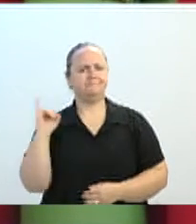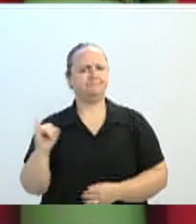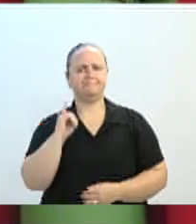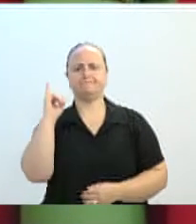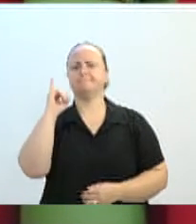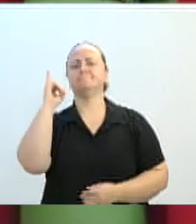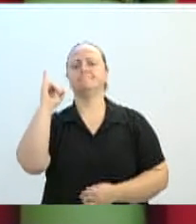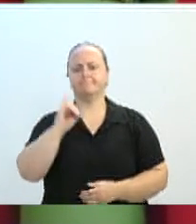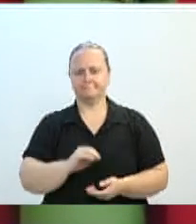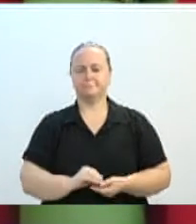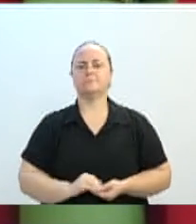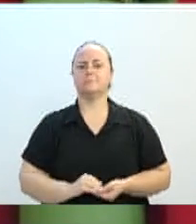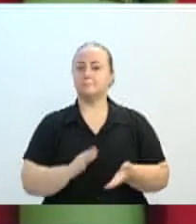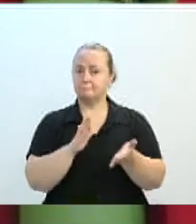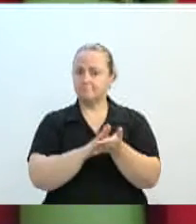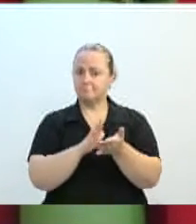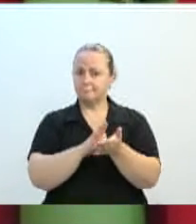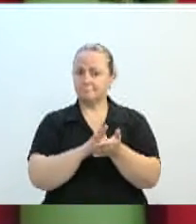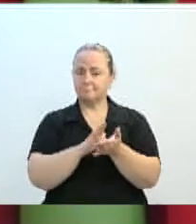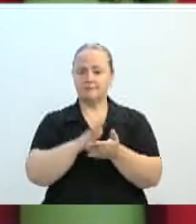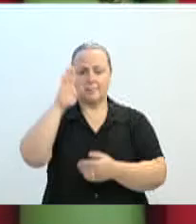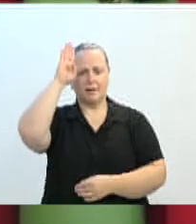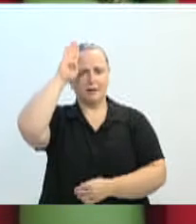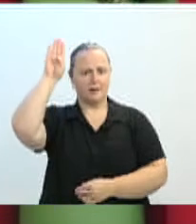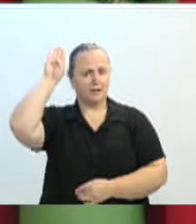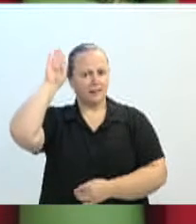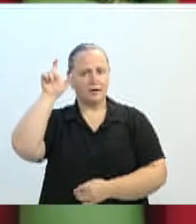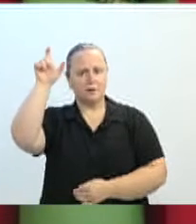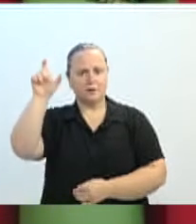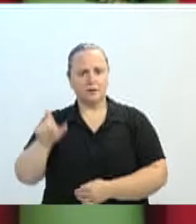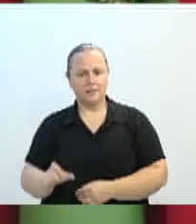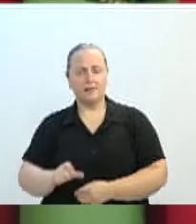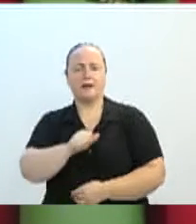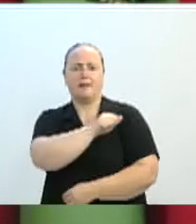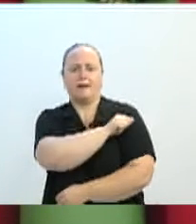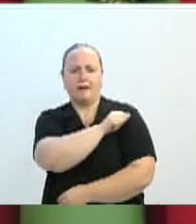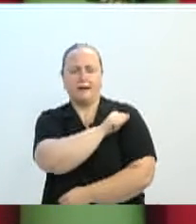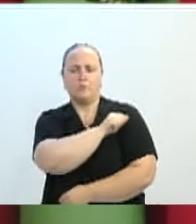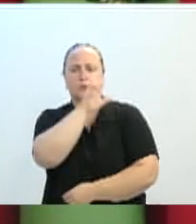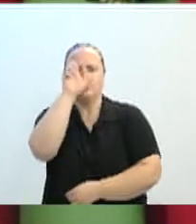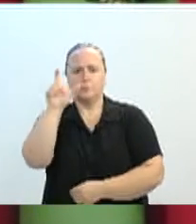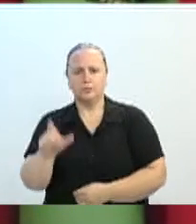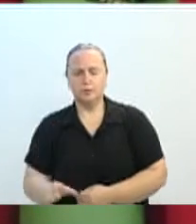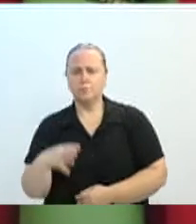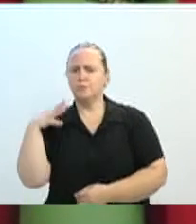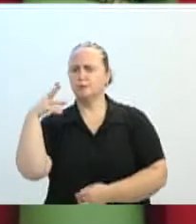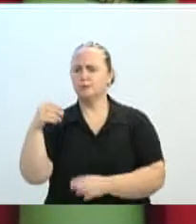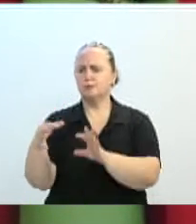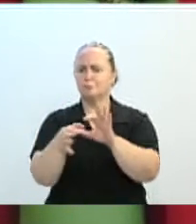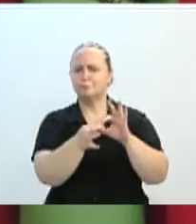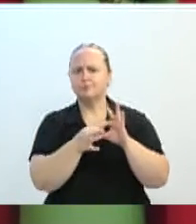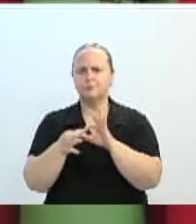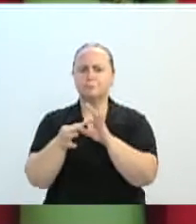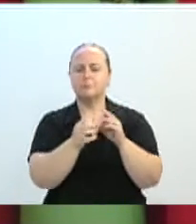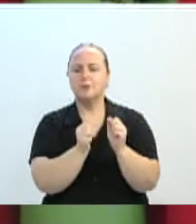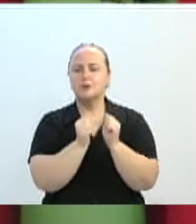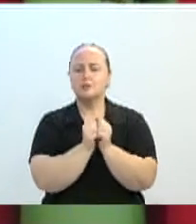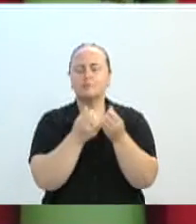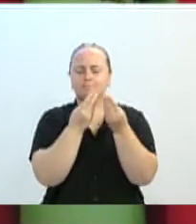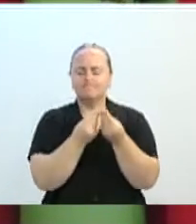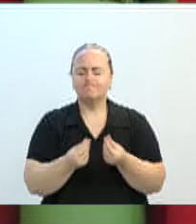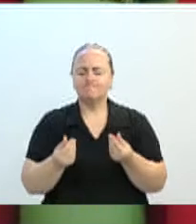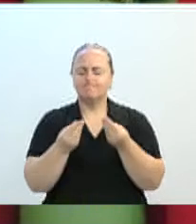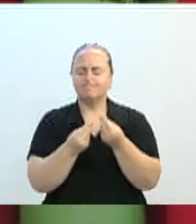parabenizo esses acadêmicos essas alunas todas as pessoas engajadas envolvidas e que tem essa sensibilidade de